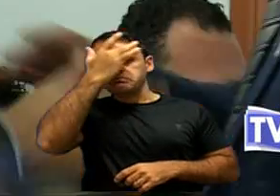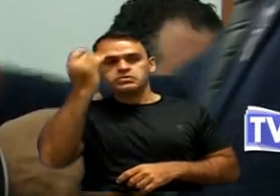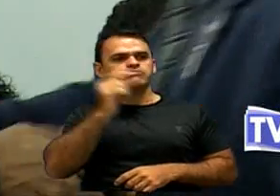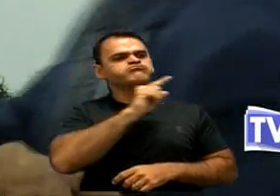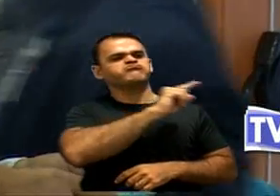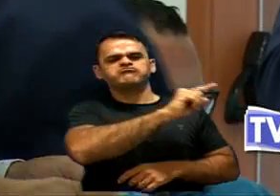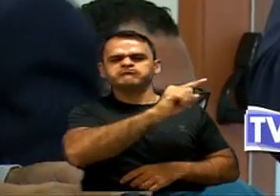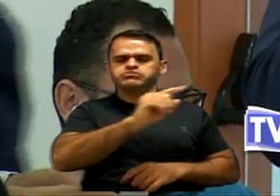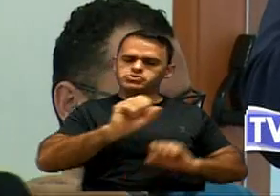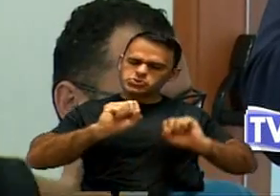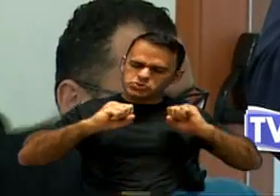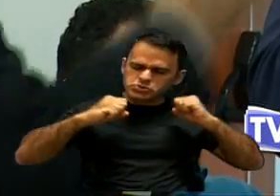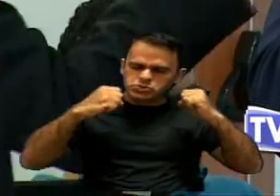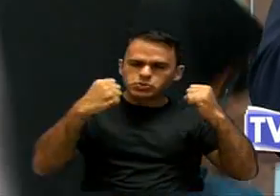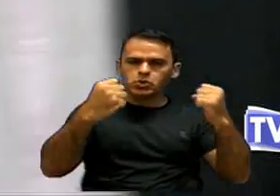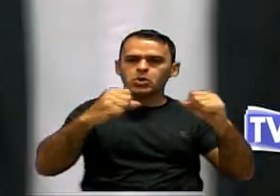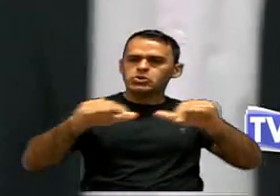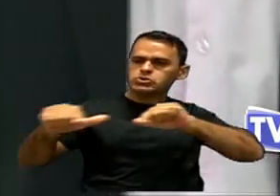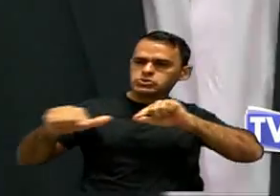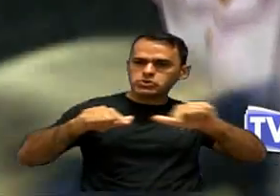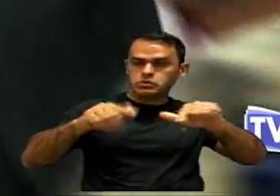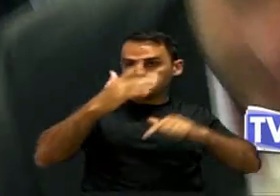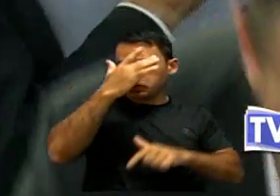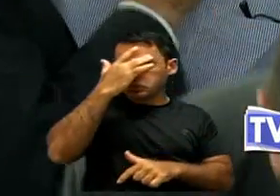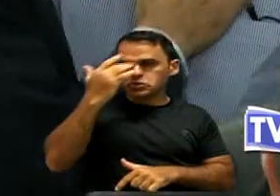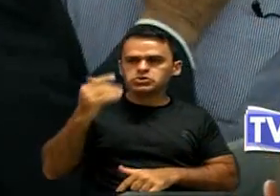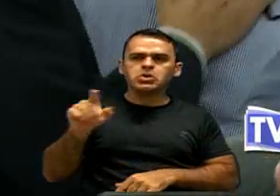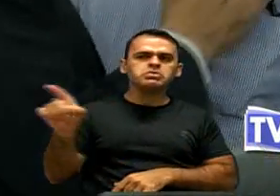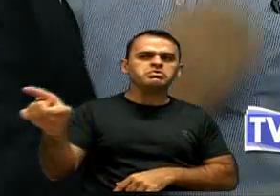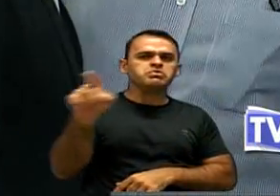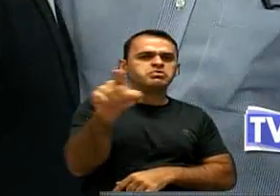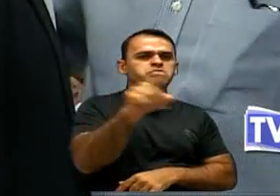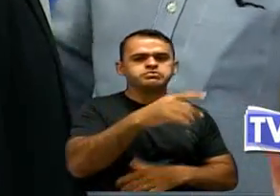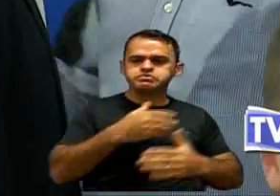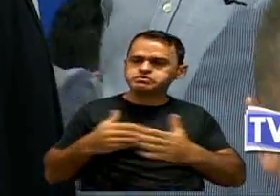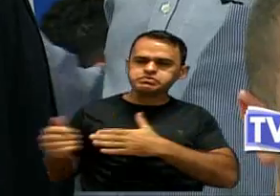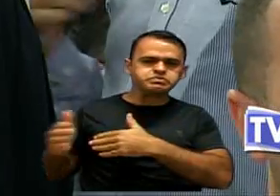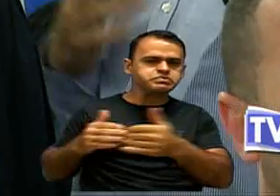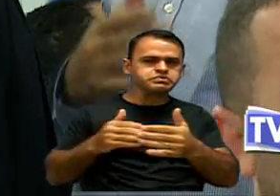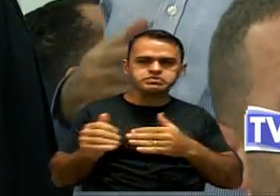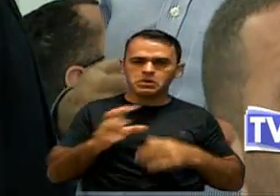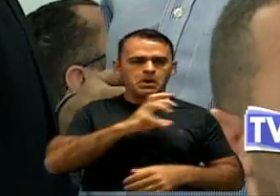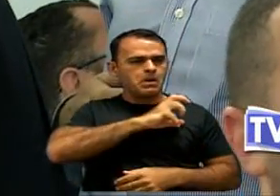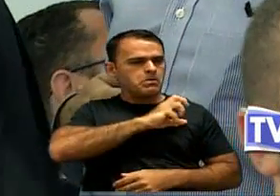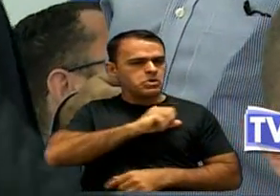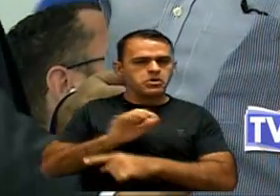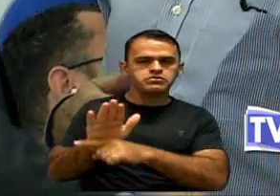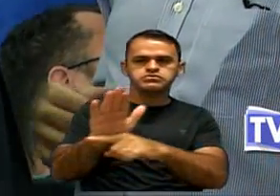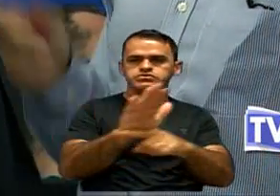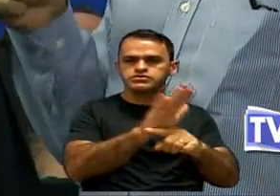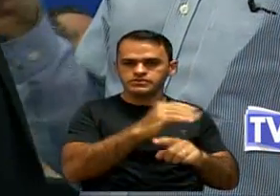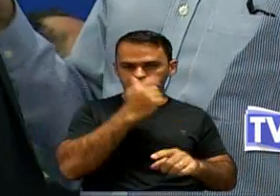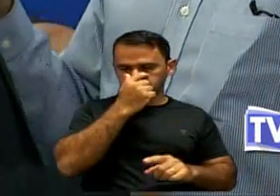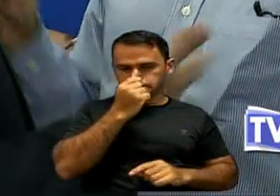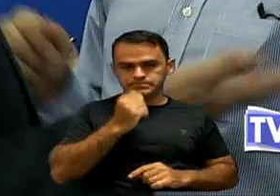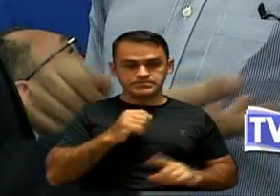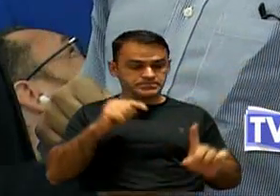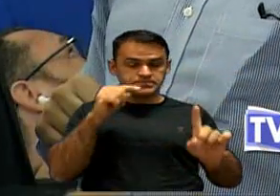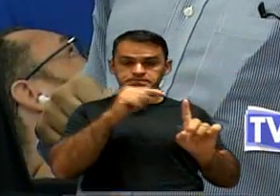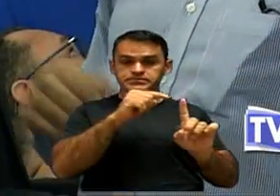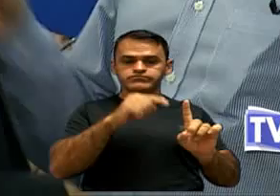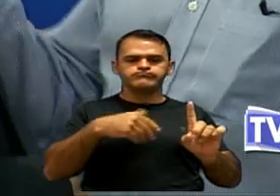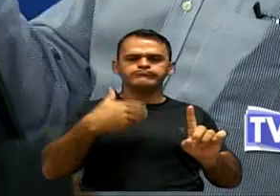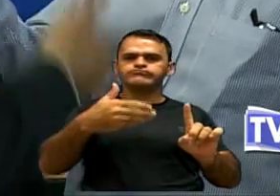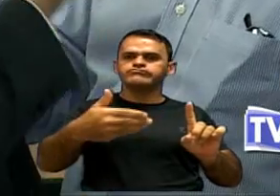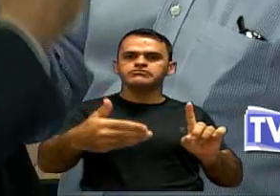que têm uma missão em relação ao próximo. Então nós, depois que ele se tornou médico, a família já não